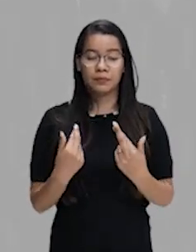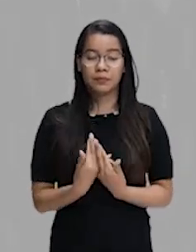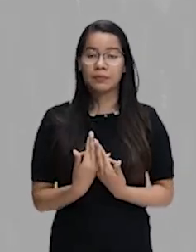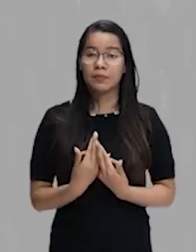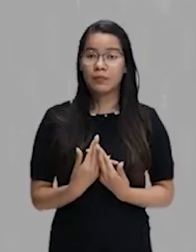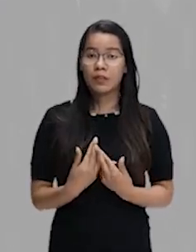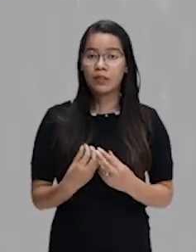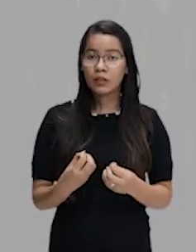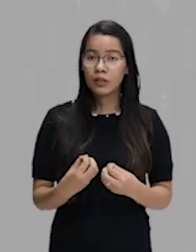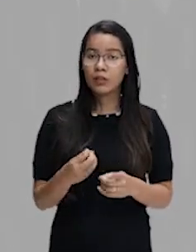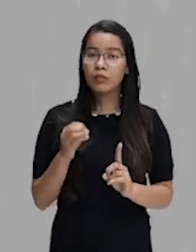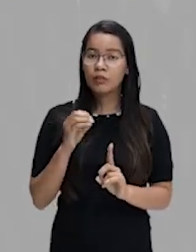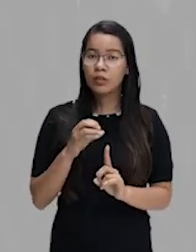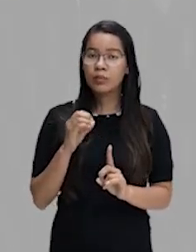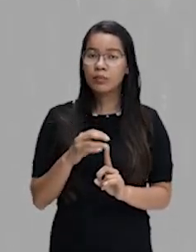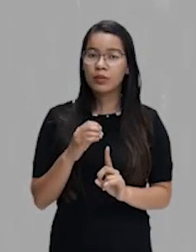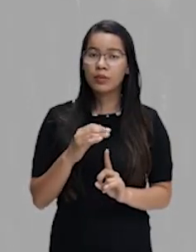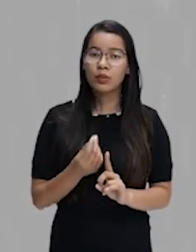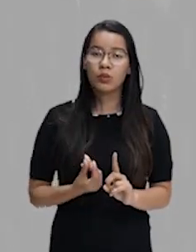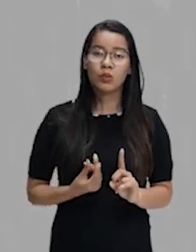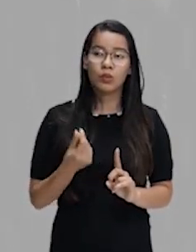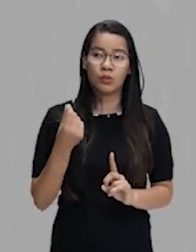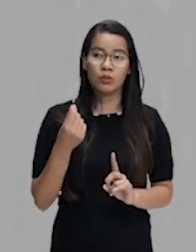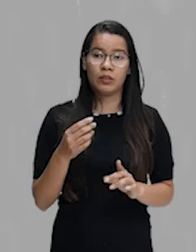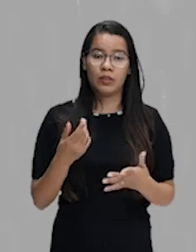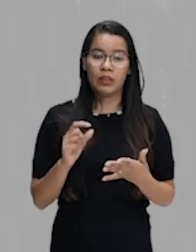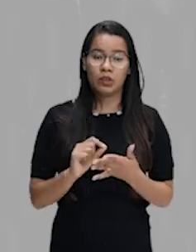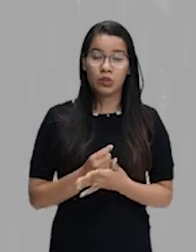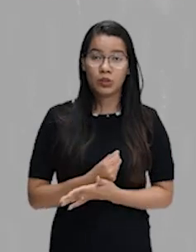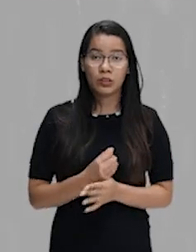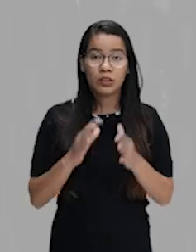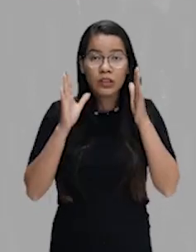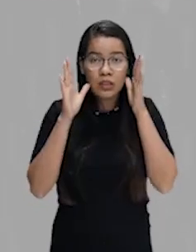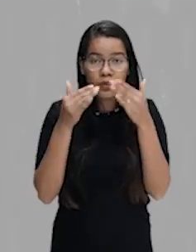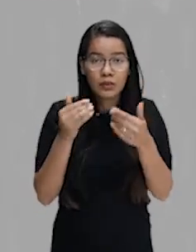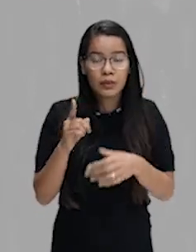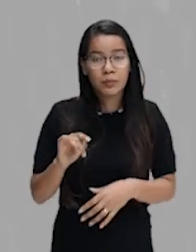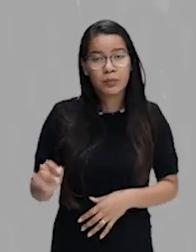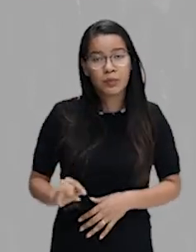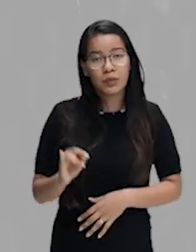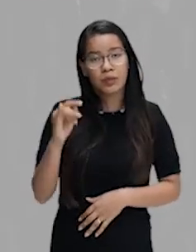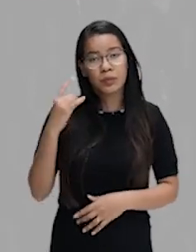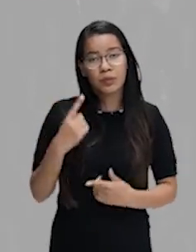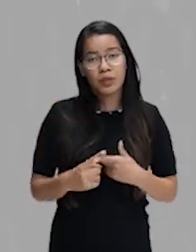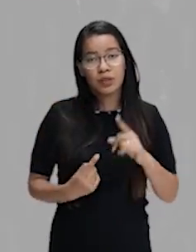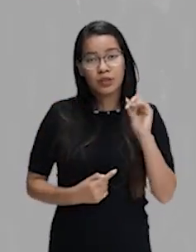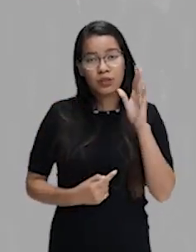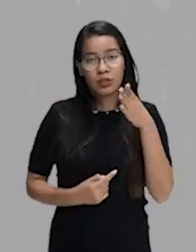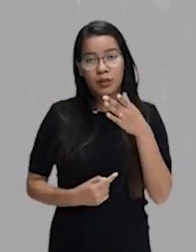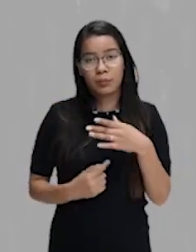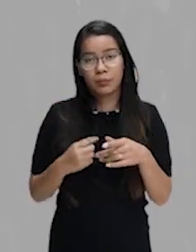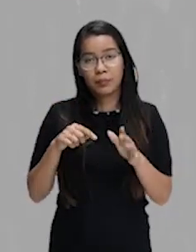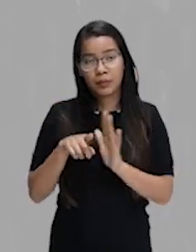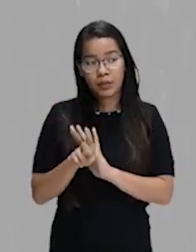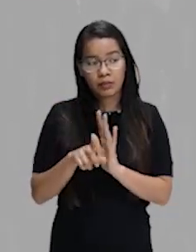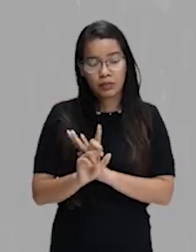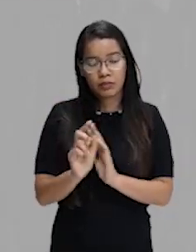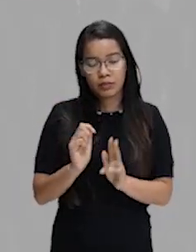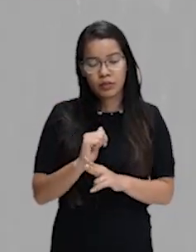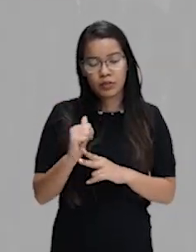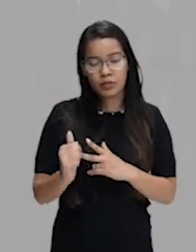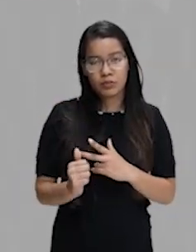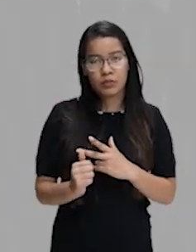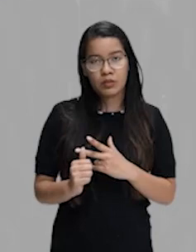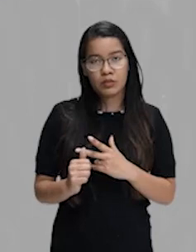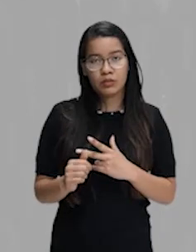economia colaborativa. Pessoal, anota isso daí, porque já foi questão de vestibular no passado.